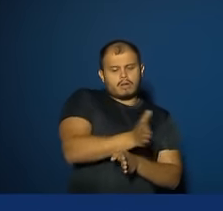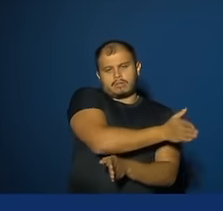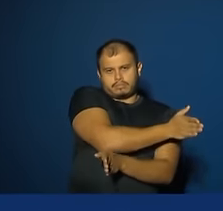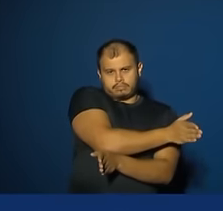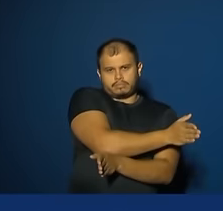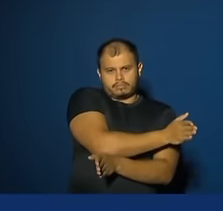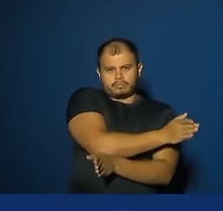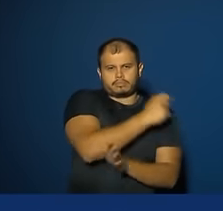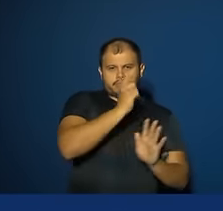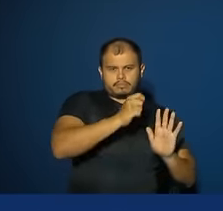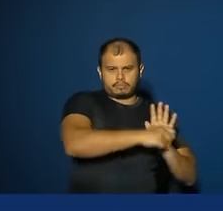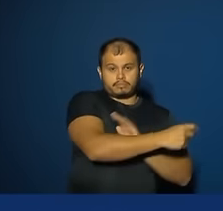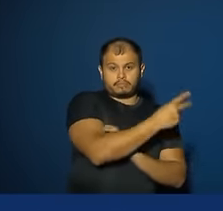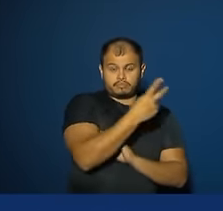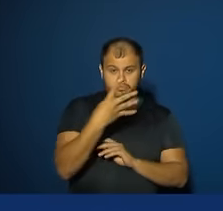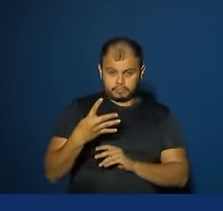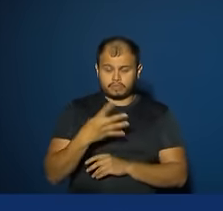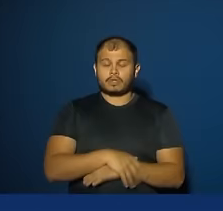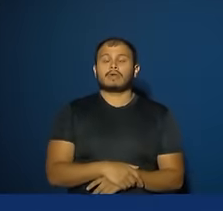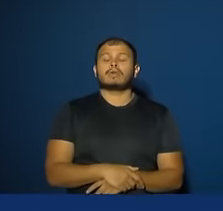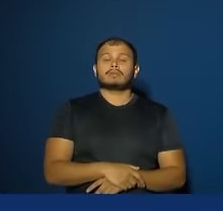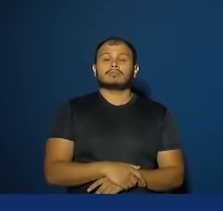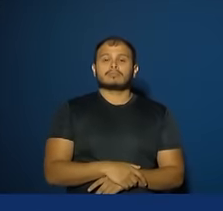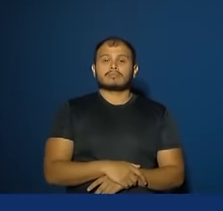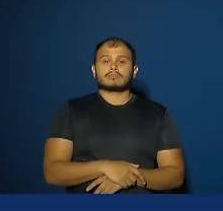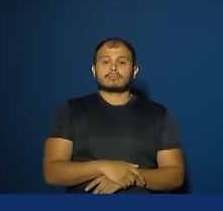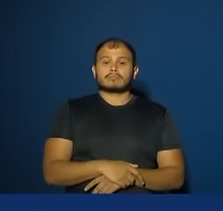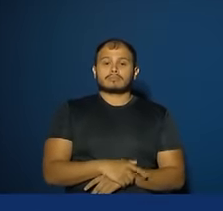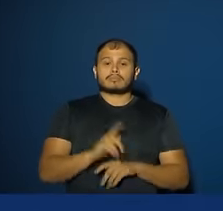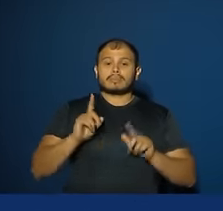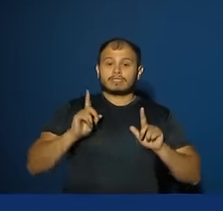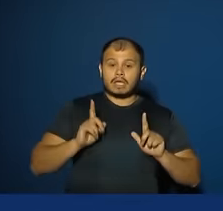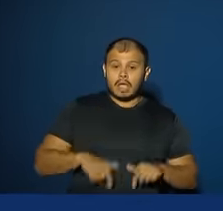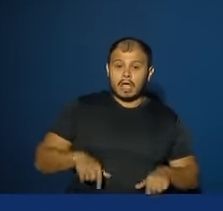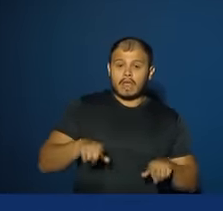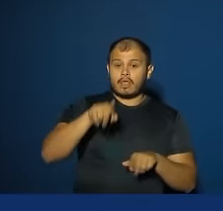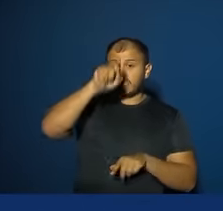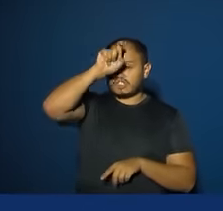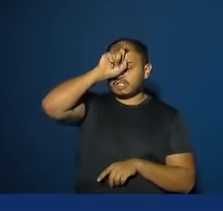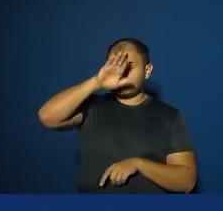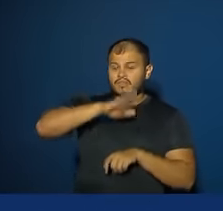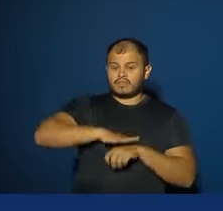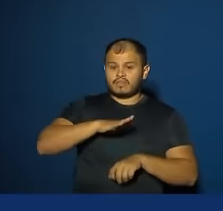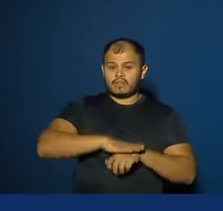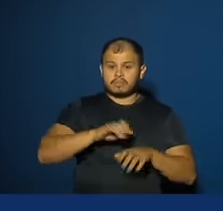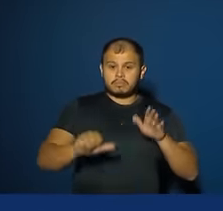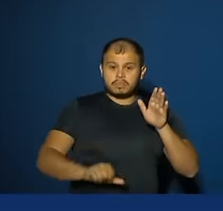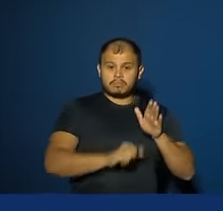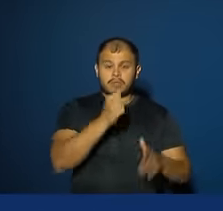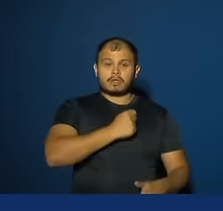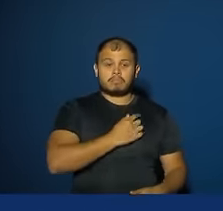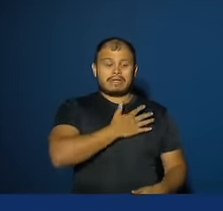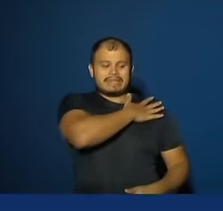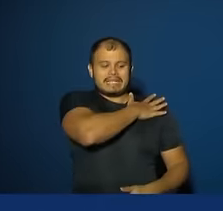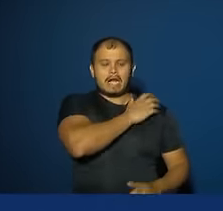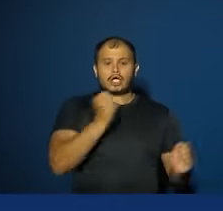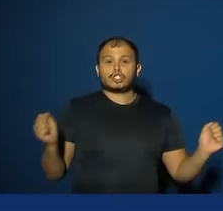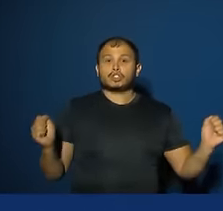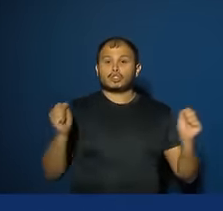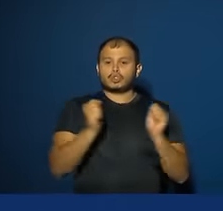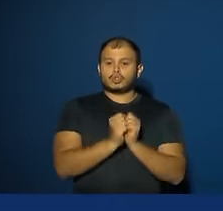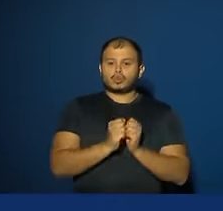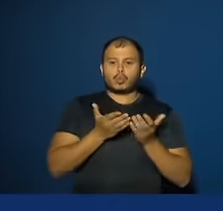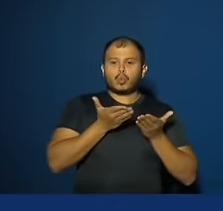isso eh Israel e Egito fizeram o primeiro exercício militar Conjunto das